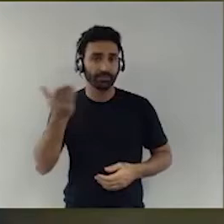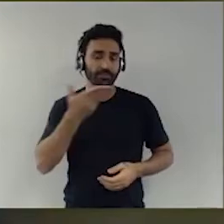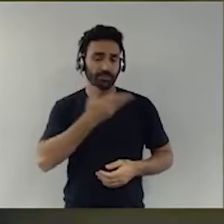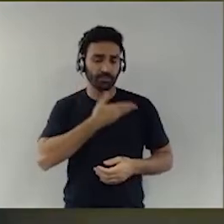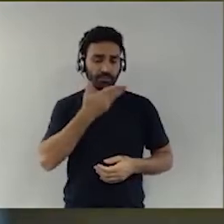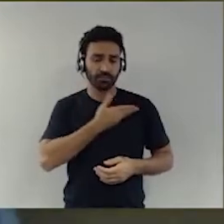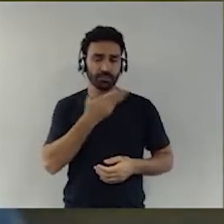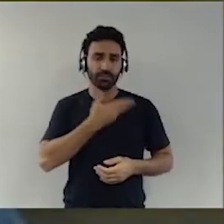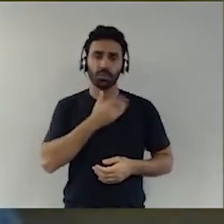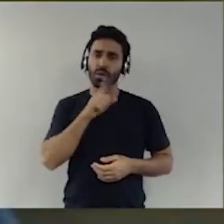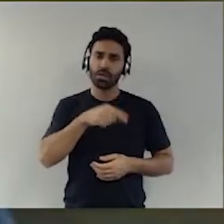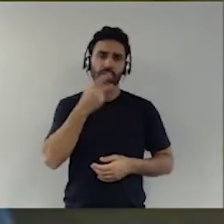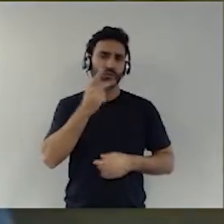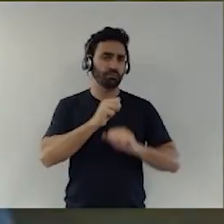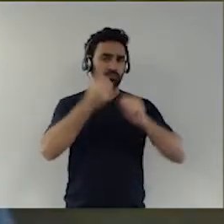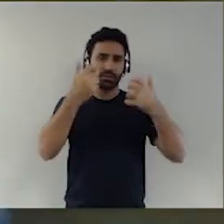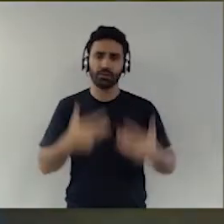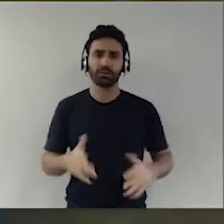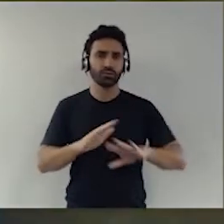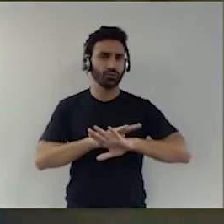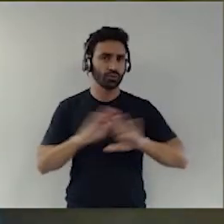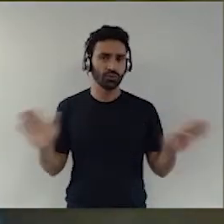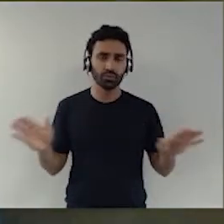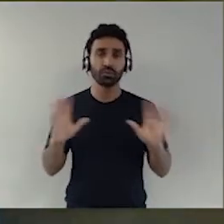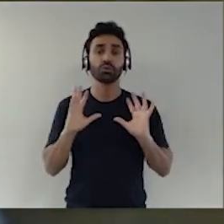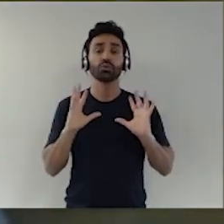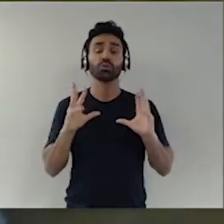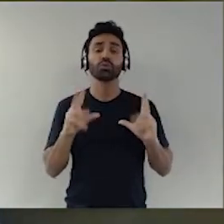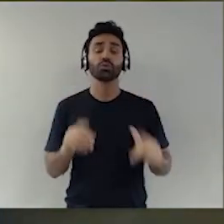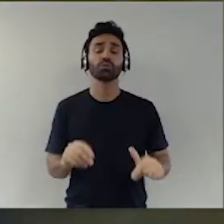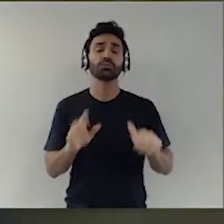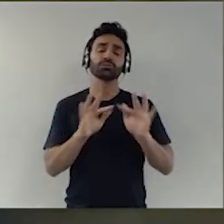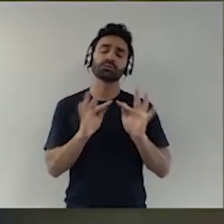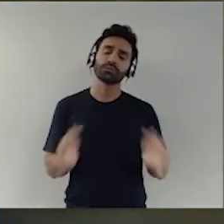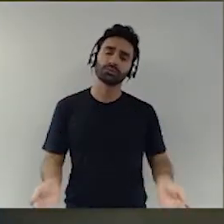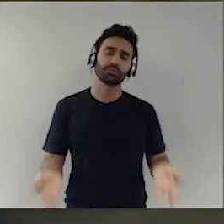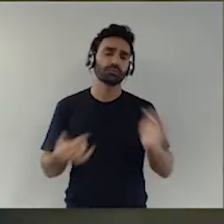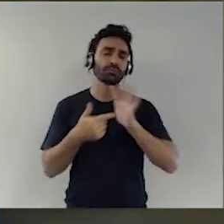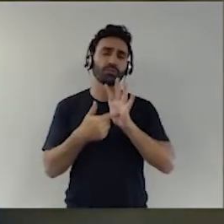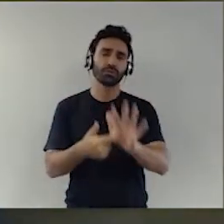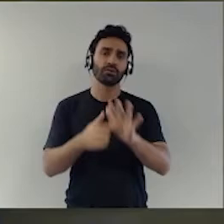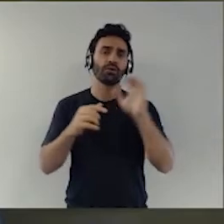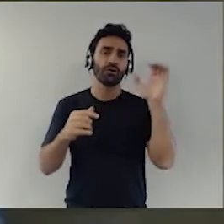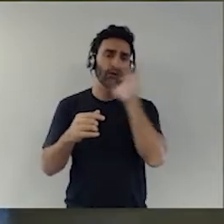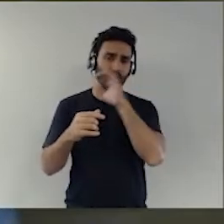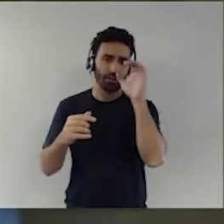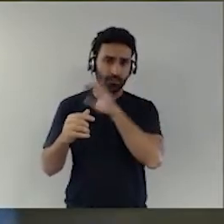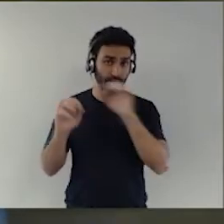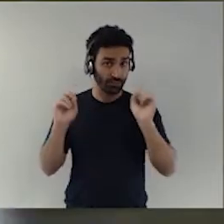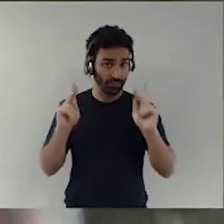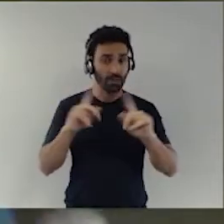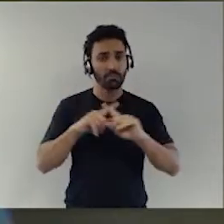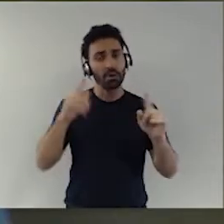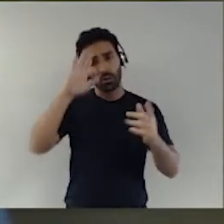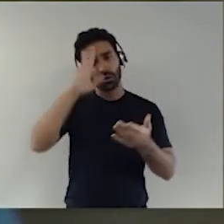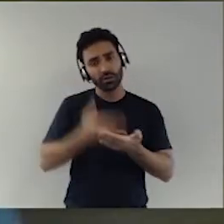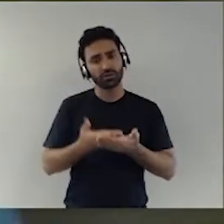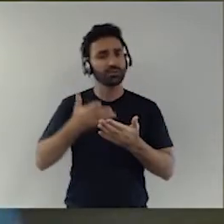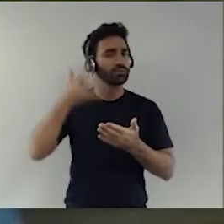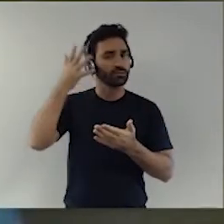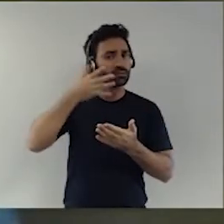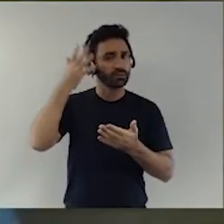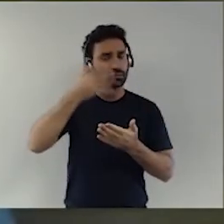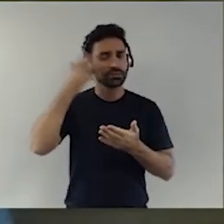amigas, eram essas as contribuições, aqui tudo de forma muito rápida, mas acredito que o painel ficou